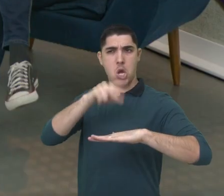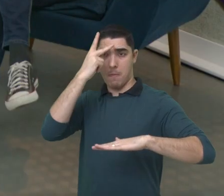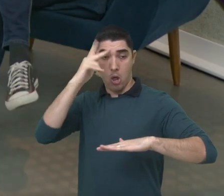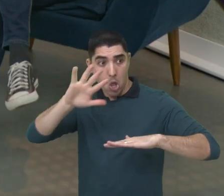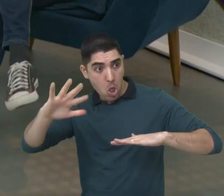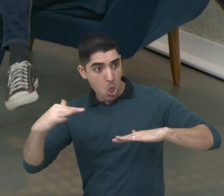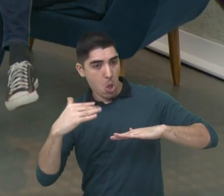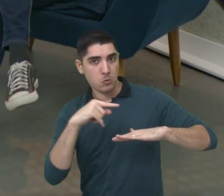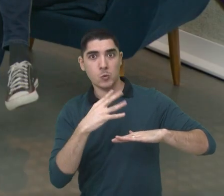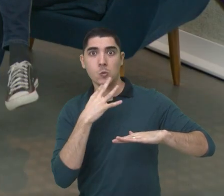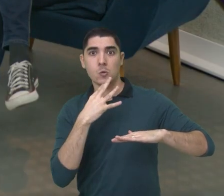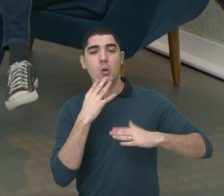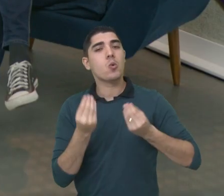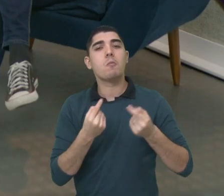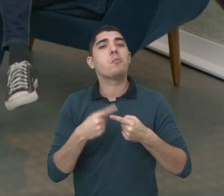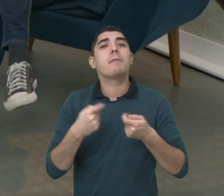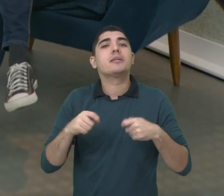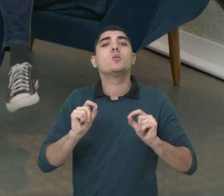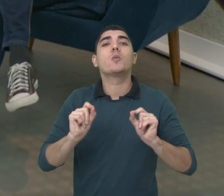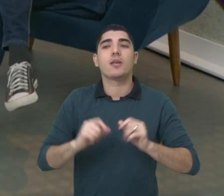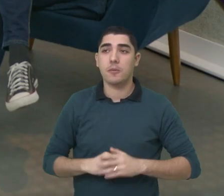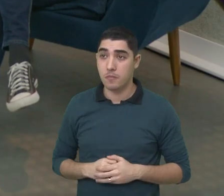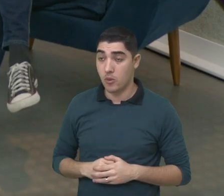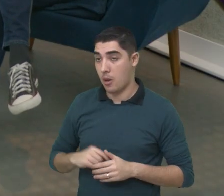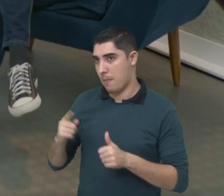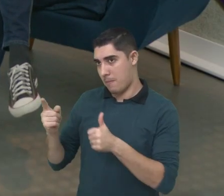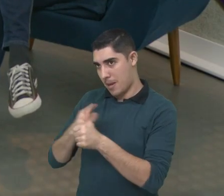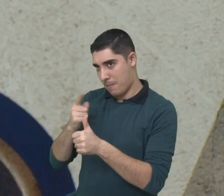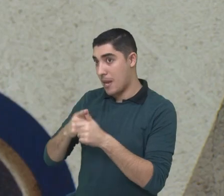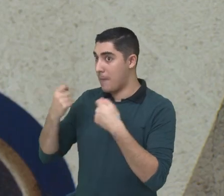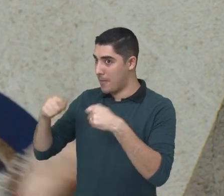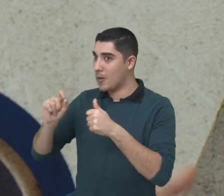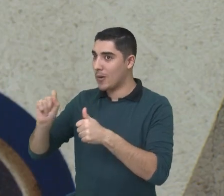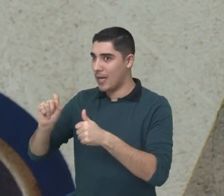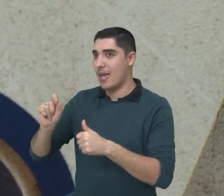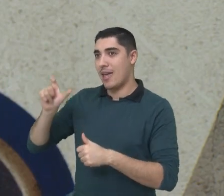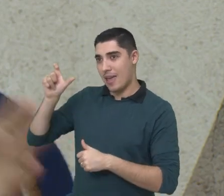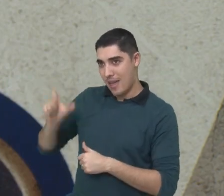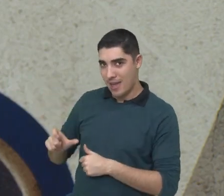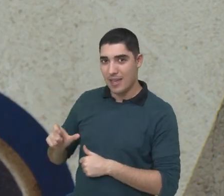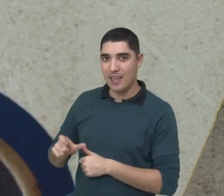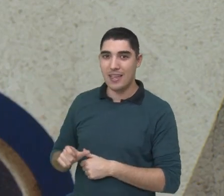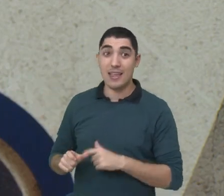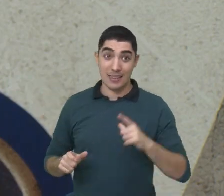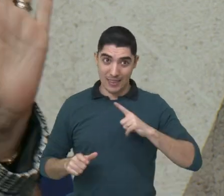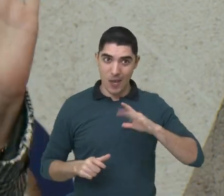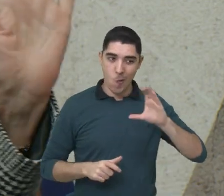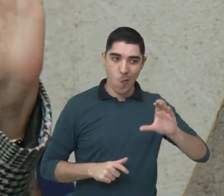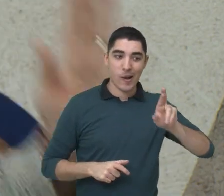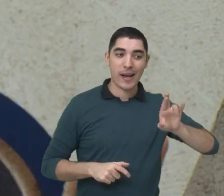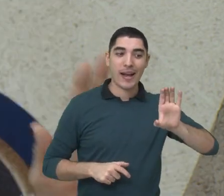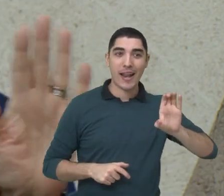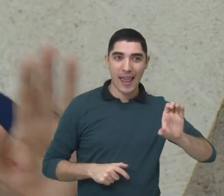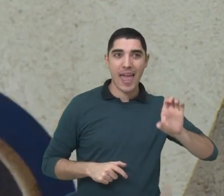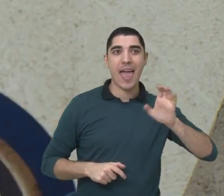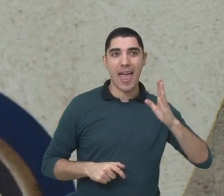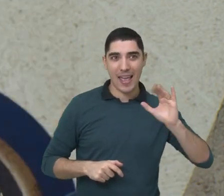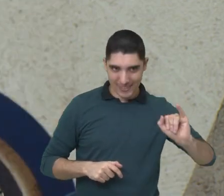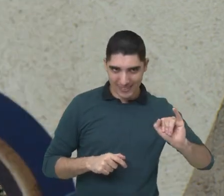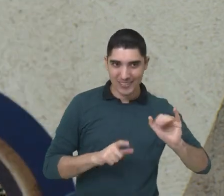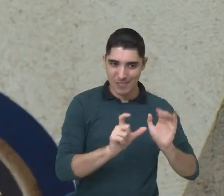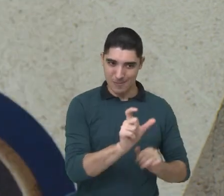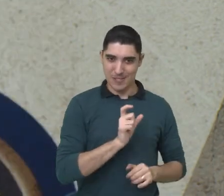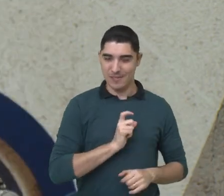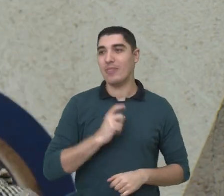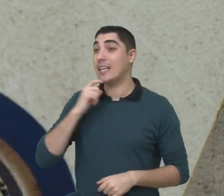Olha, primeiro tem que ser corretor de imóveis, credenciado. Pelo Cresce, muito